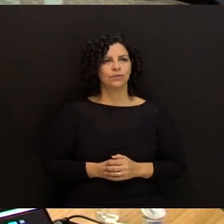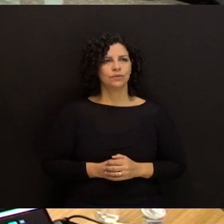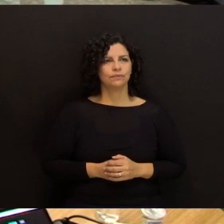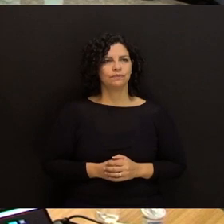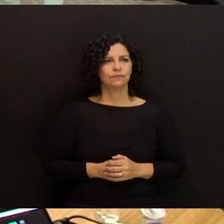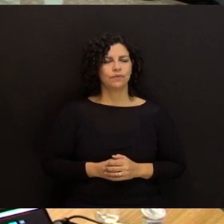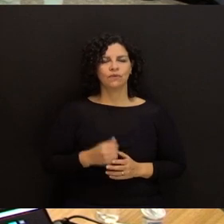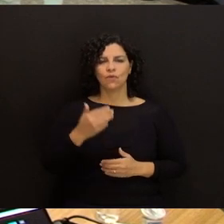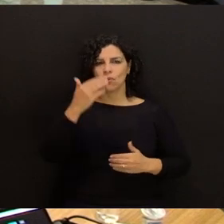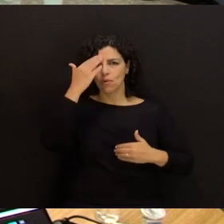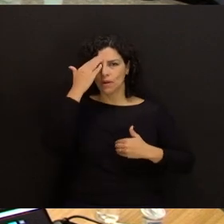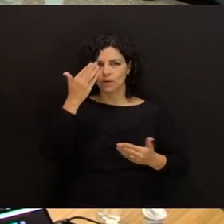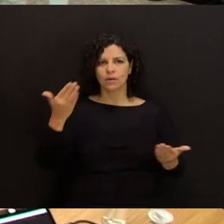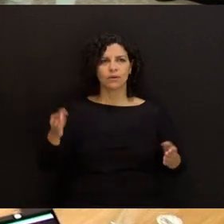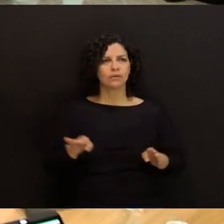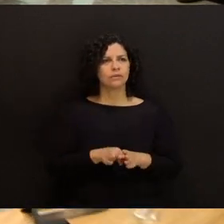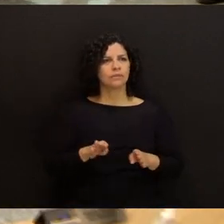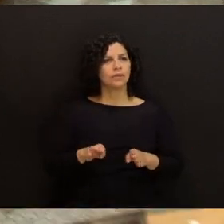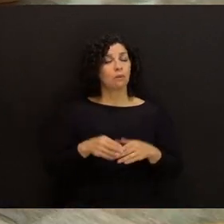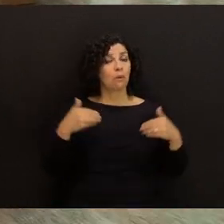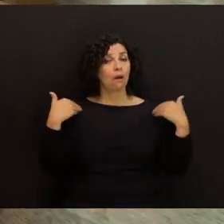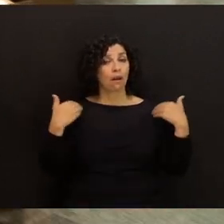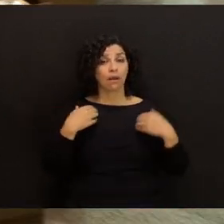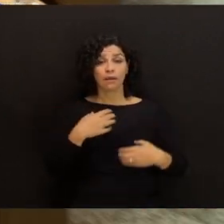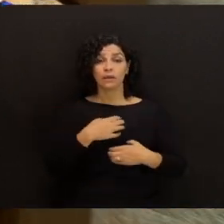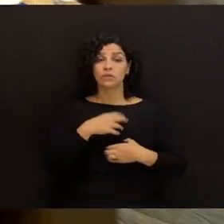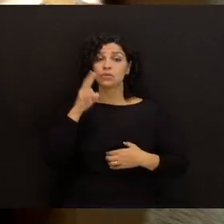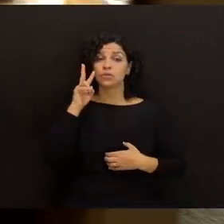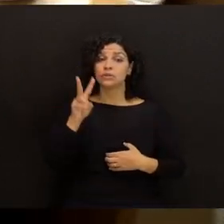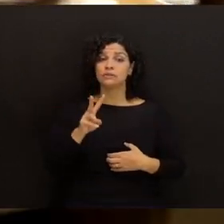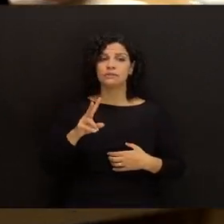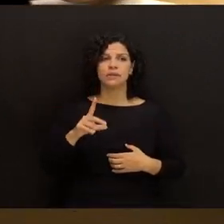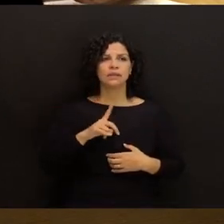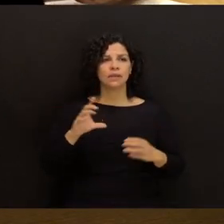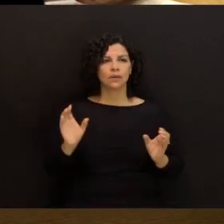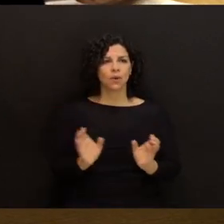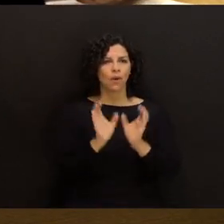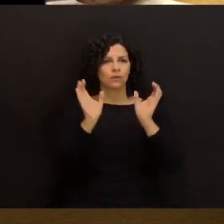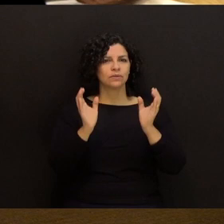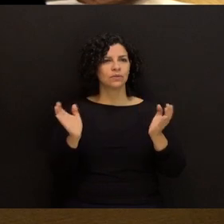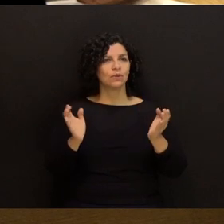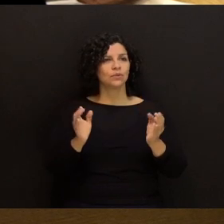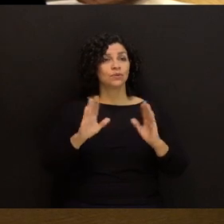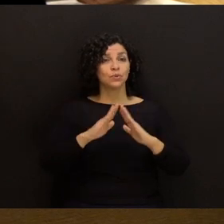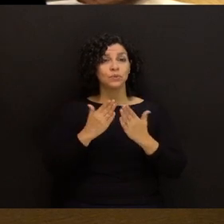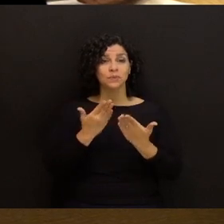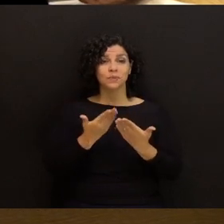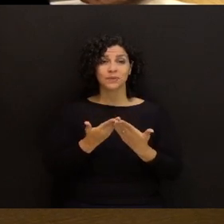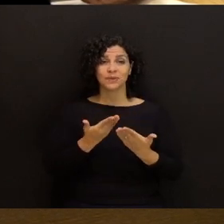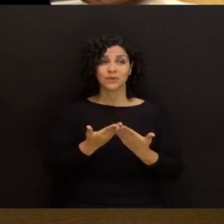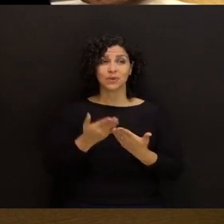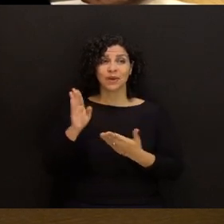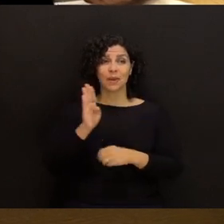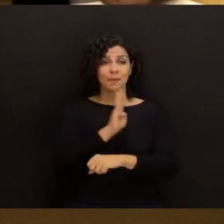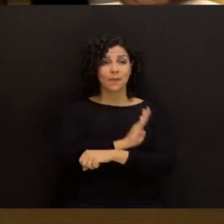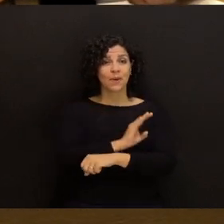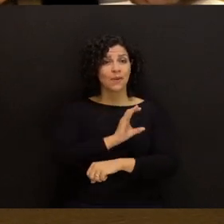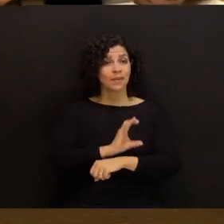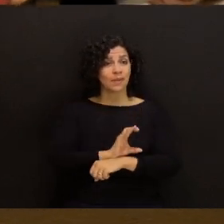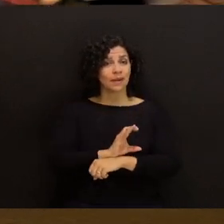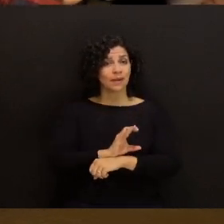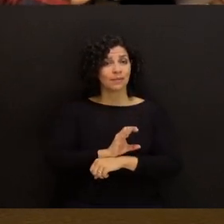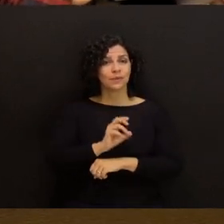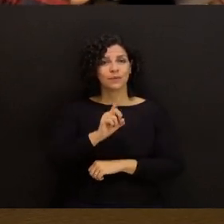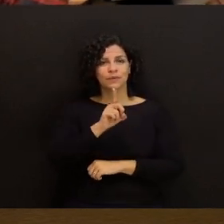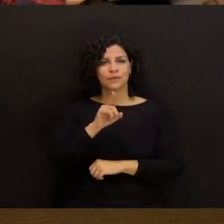fazer aqui um agradecimento Fiquei muito alegre muito feliz de ver aqui por coincidência hoje uma escova lá da borda do Campos e o